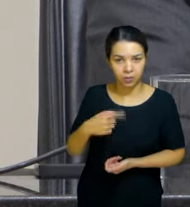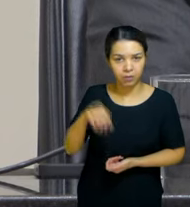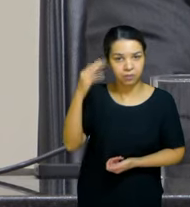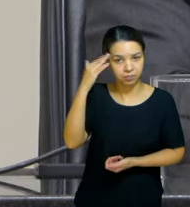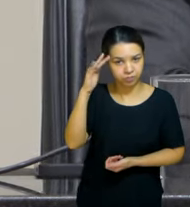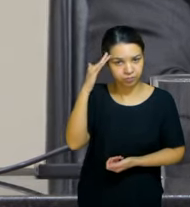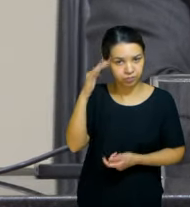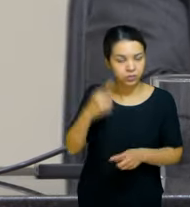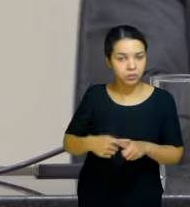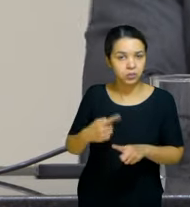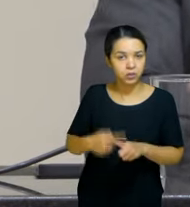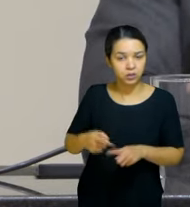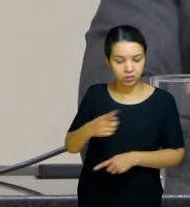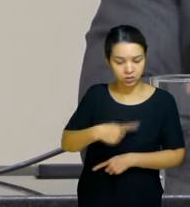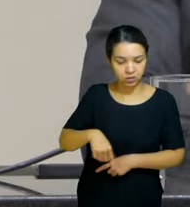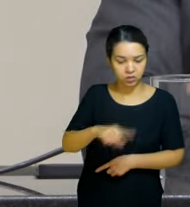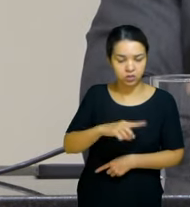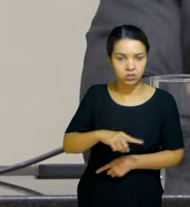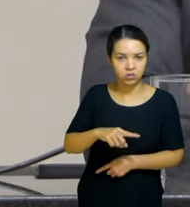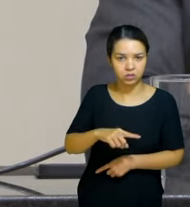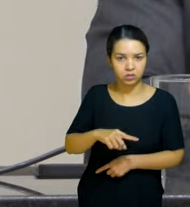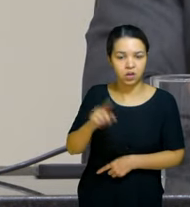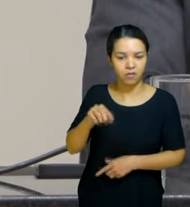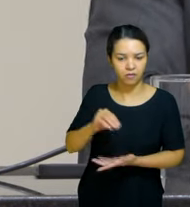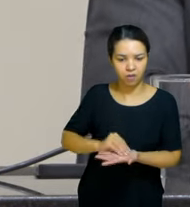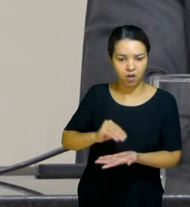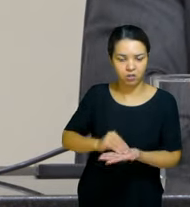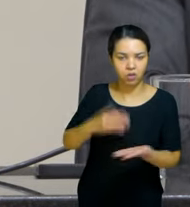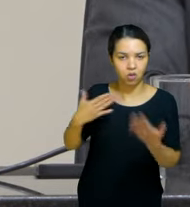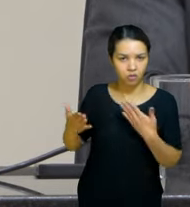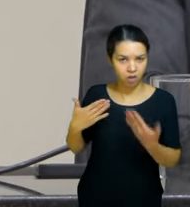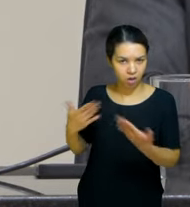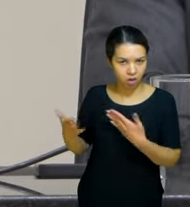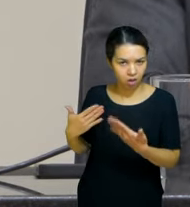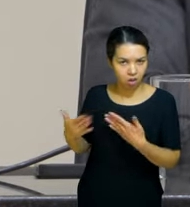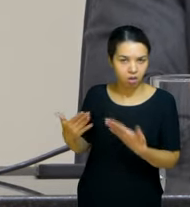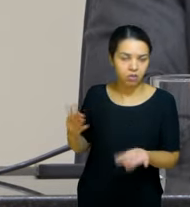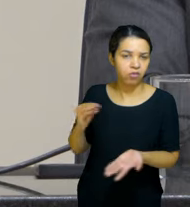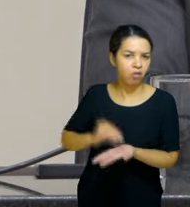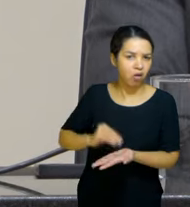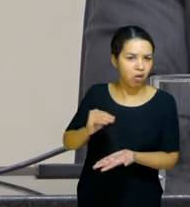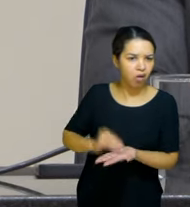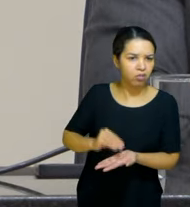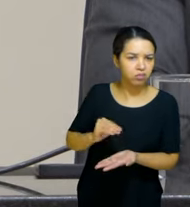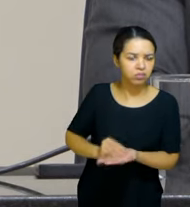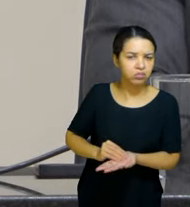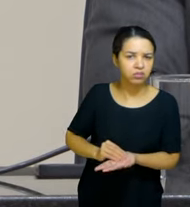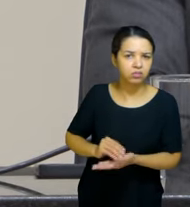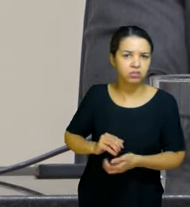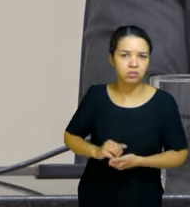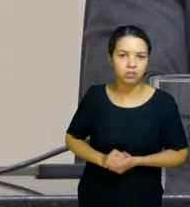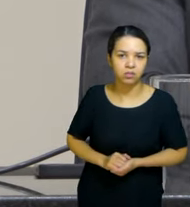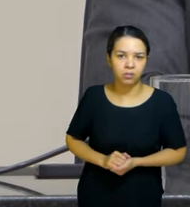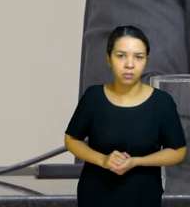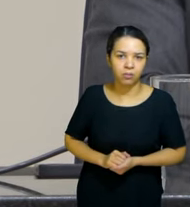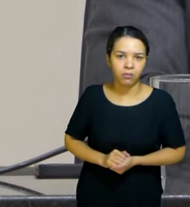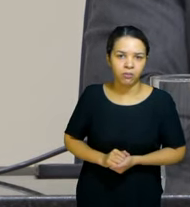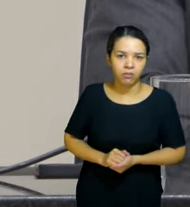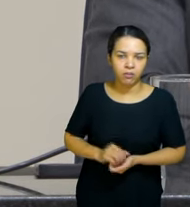por que nós chegamos a esse ponto. É falta de diálogo? É falta de conversa? É